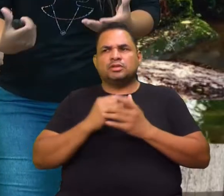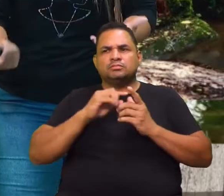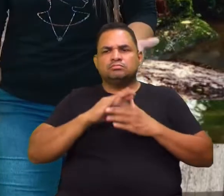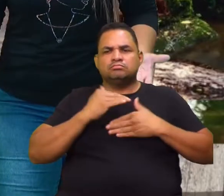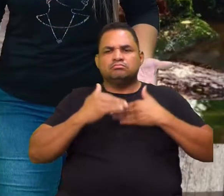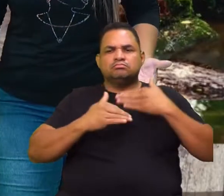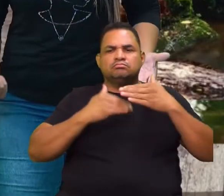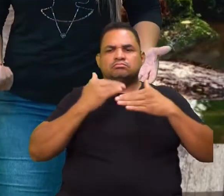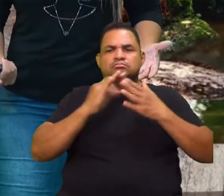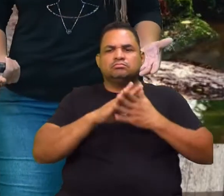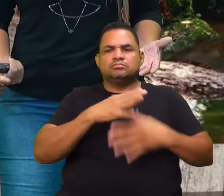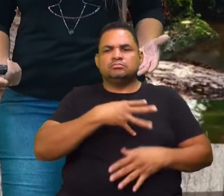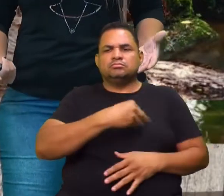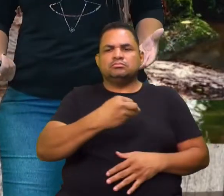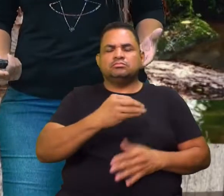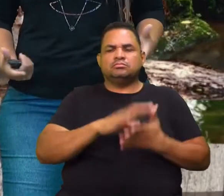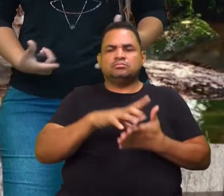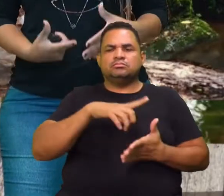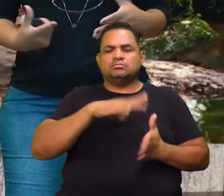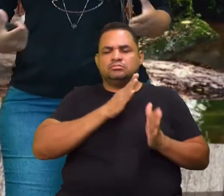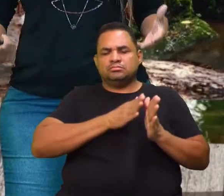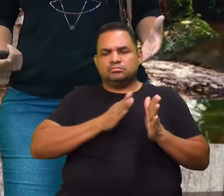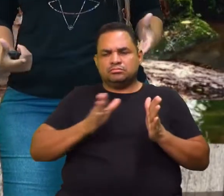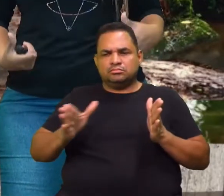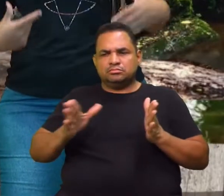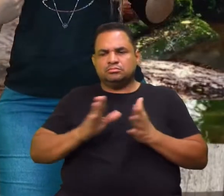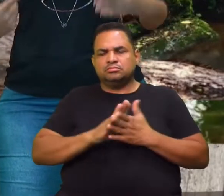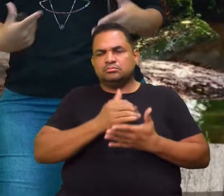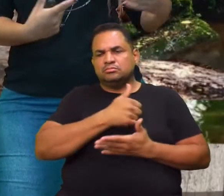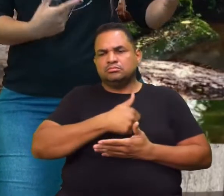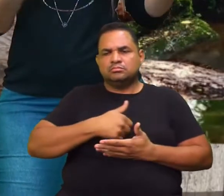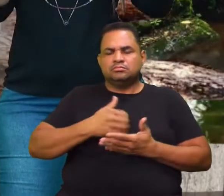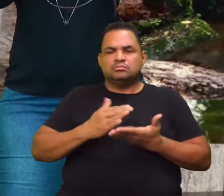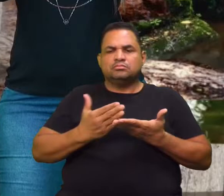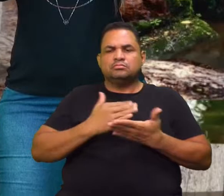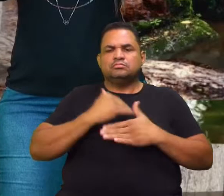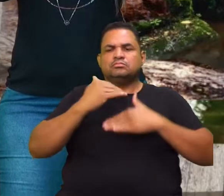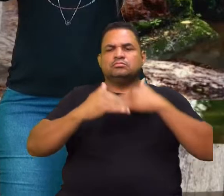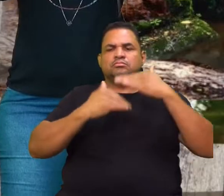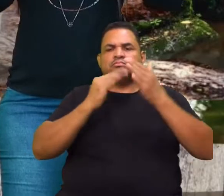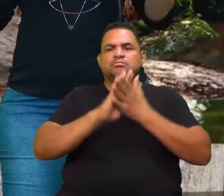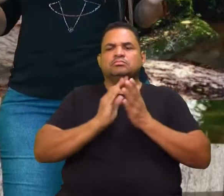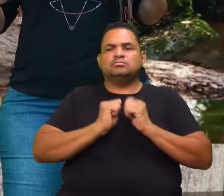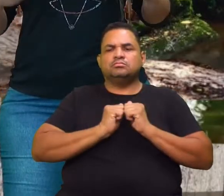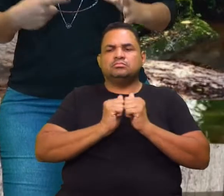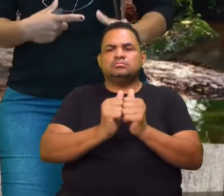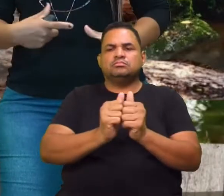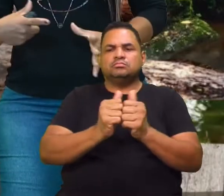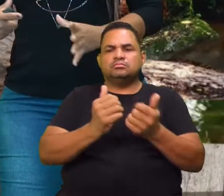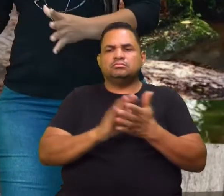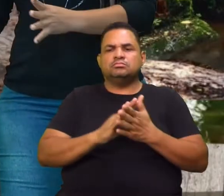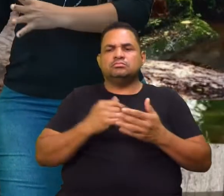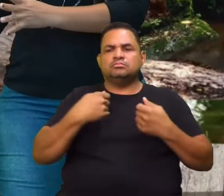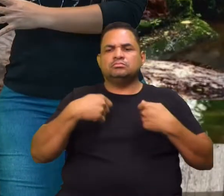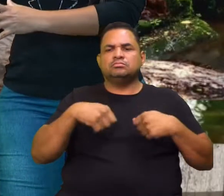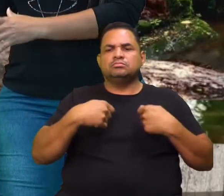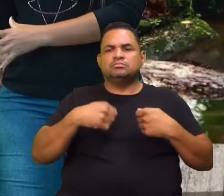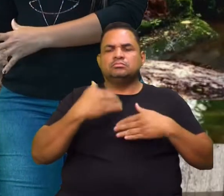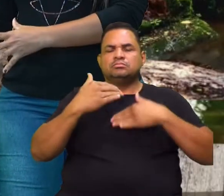está nessa fase desse amadurecimento, porque precisa acompanhar um amadurecimento, precisa acompanhar